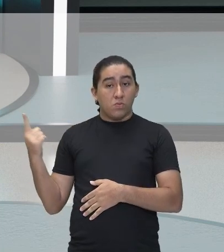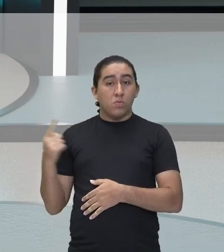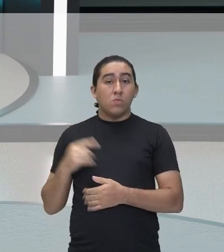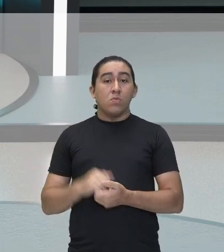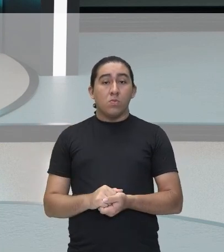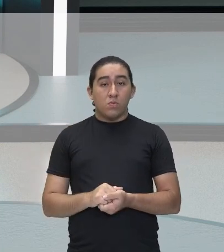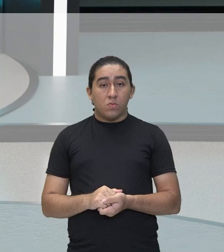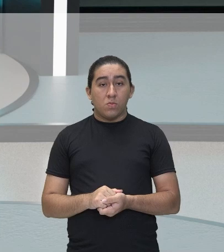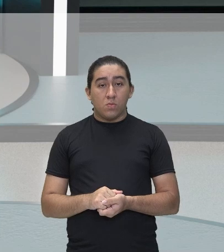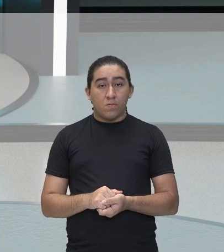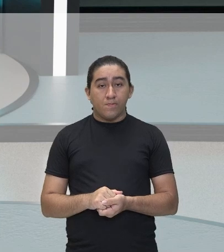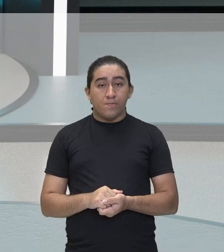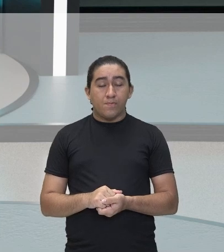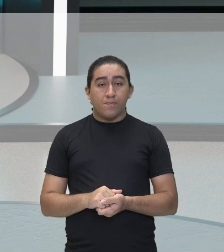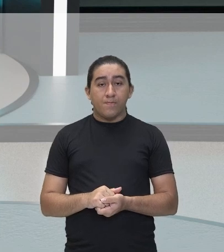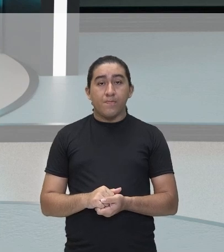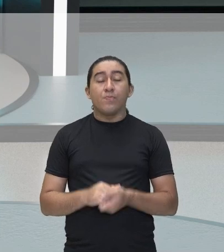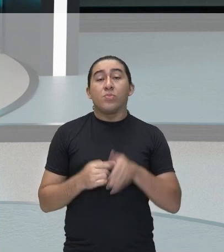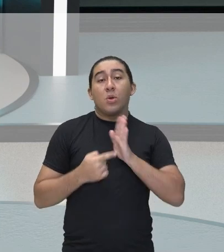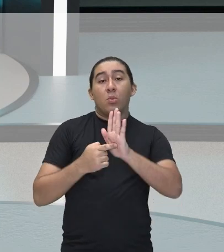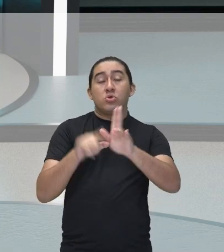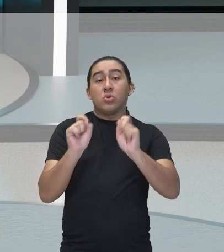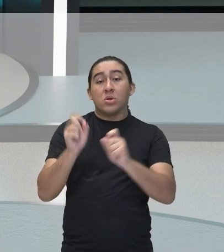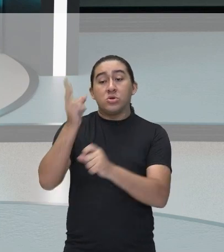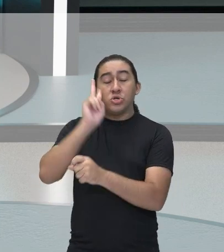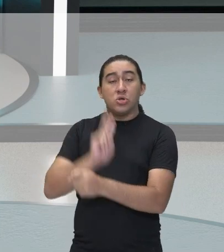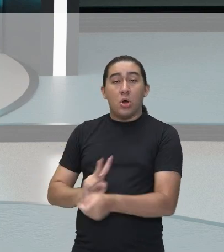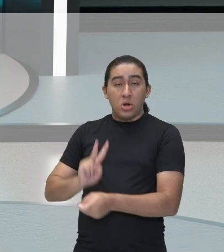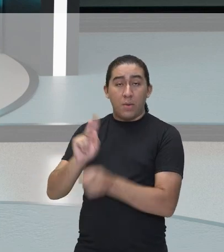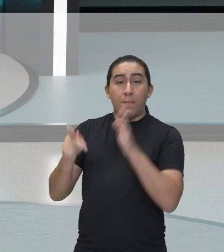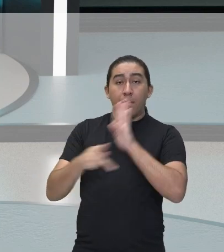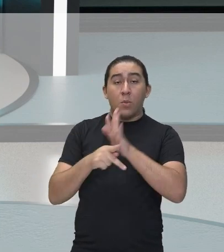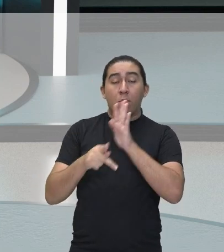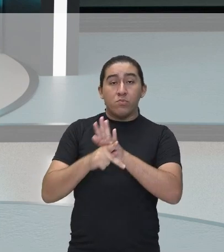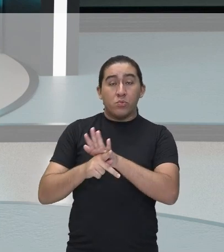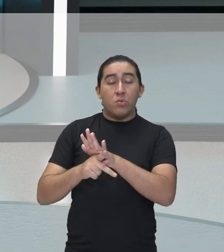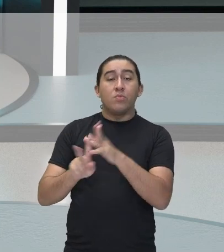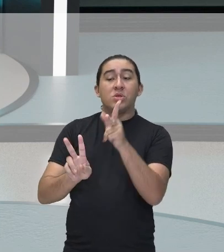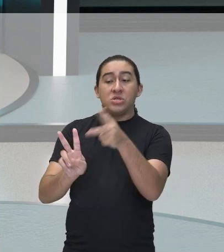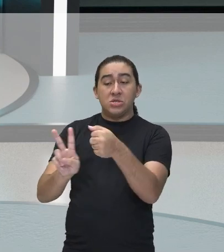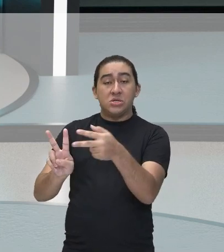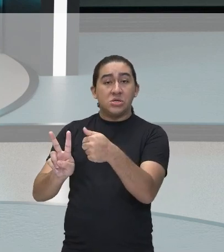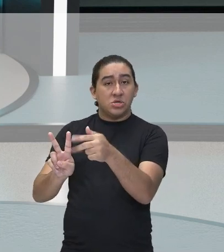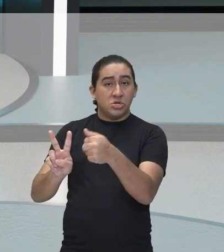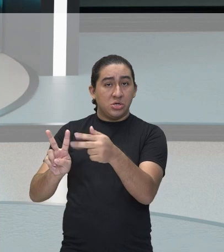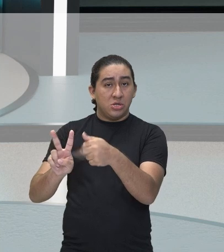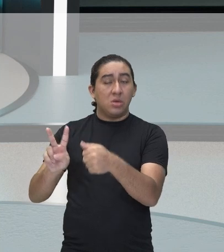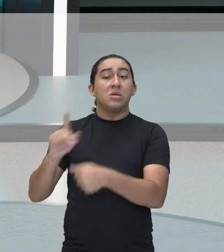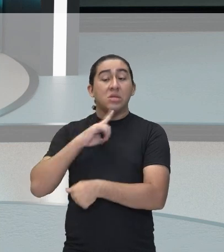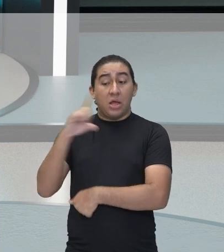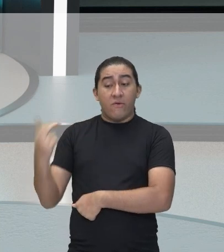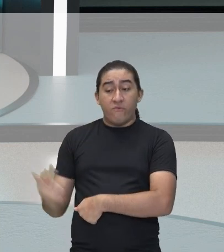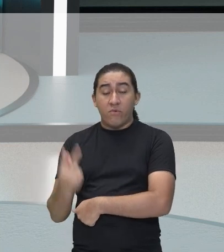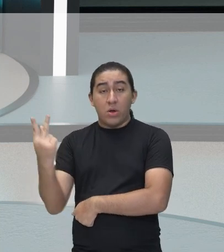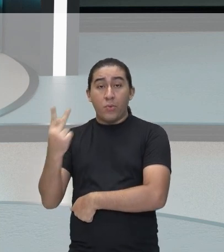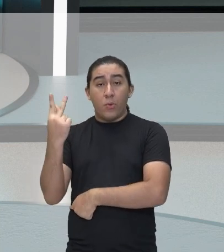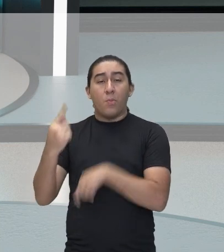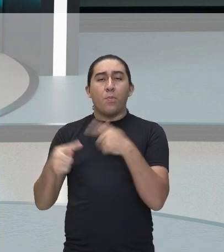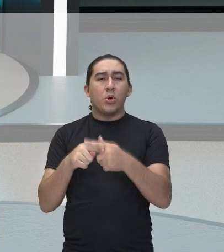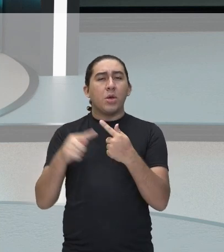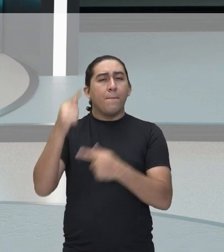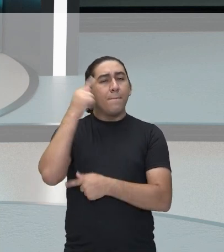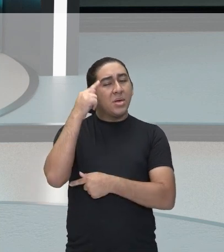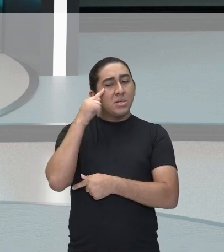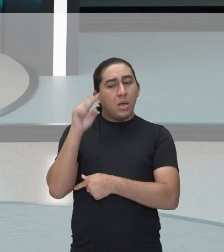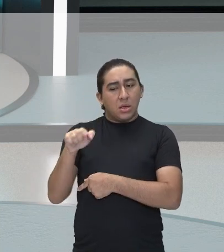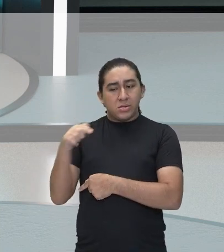Canta os feitos heróicos dos indígenas valorosos, porque para eles, né, era